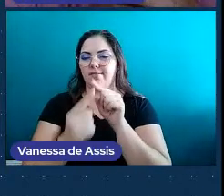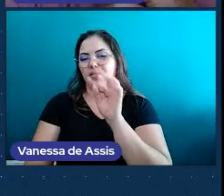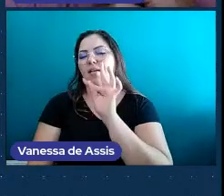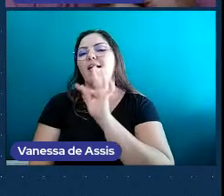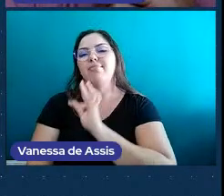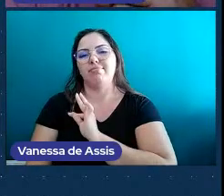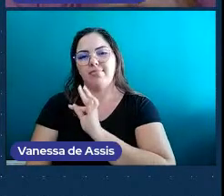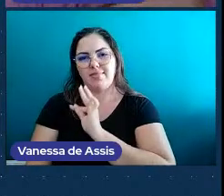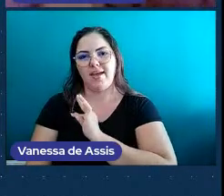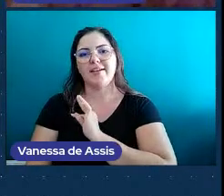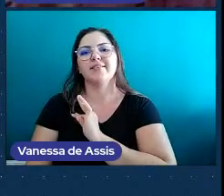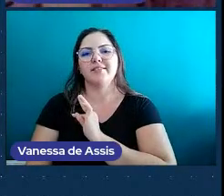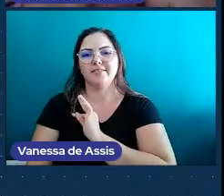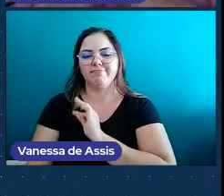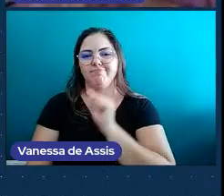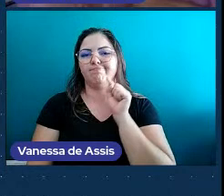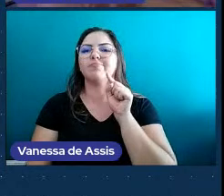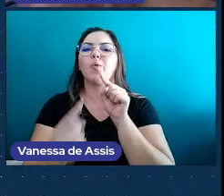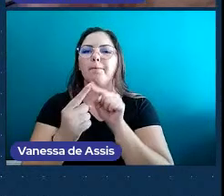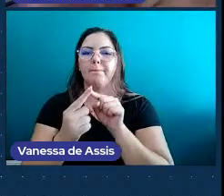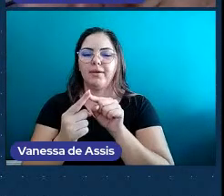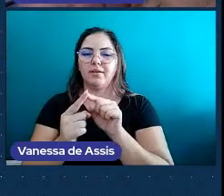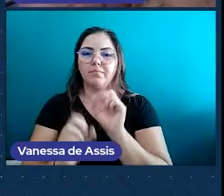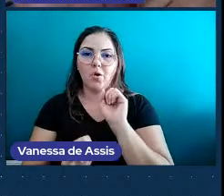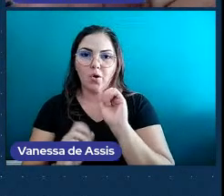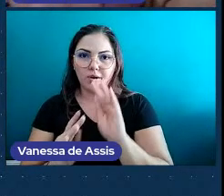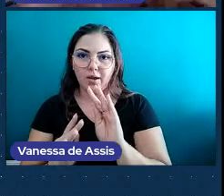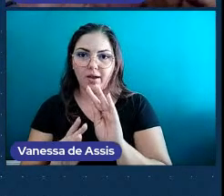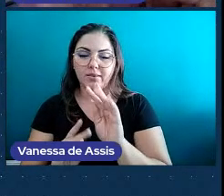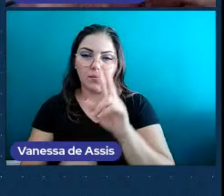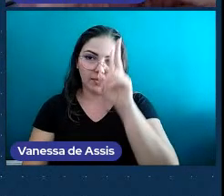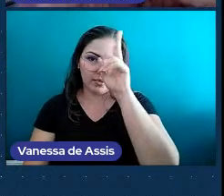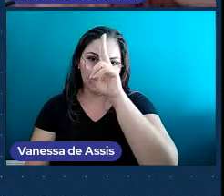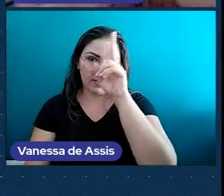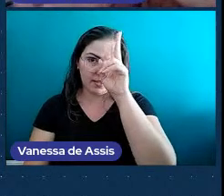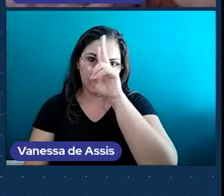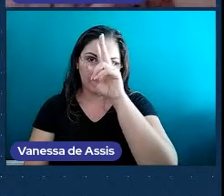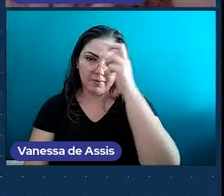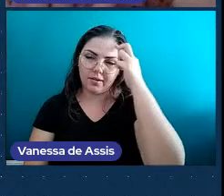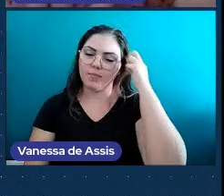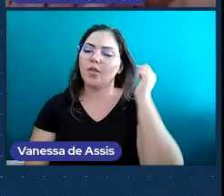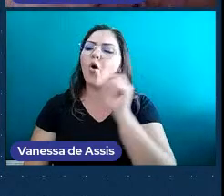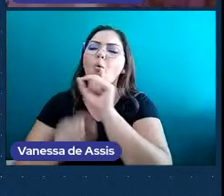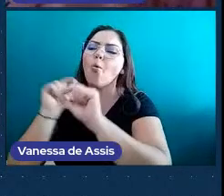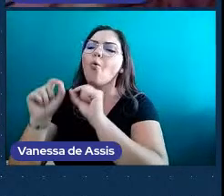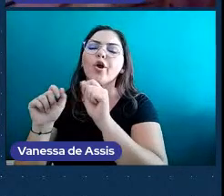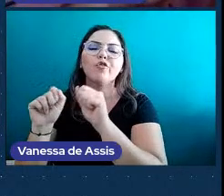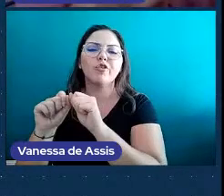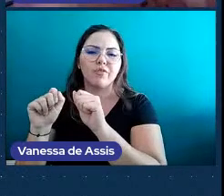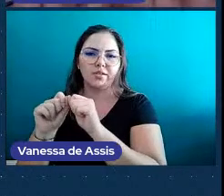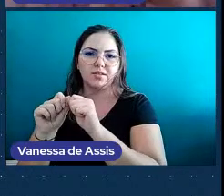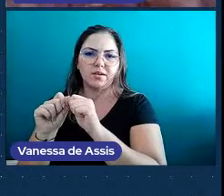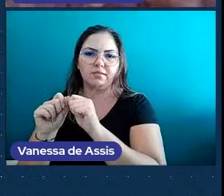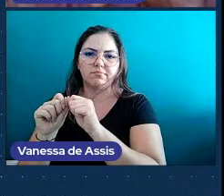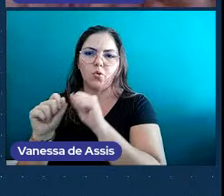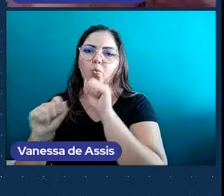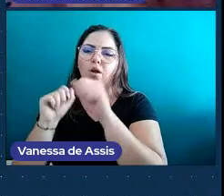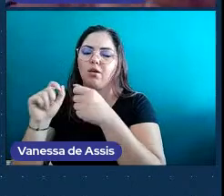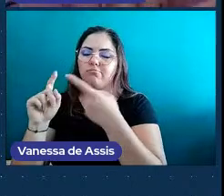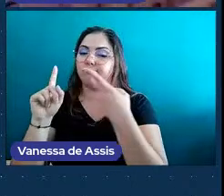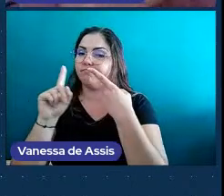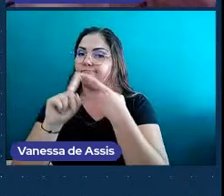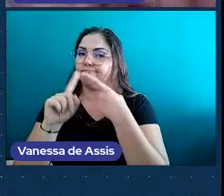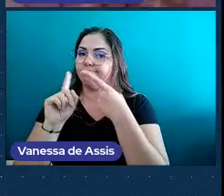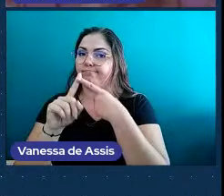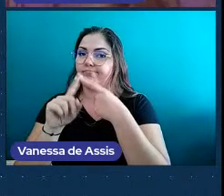estou pretendendo utilizar. Então, não esqueçam dessas quatro perguntas. O que eu vou fazer? Aí, no caso, você vai dizer qual